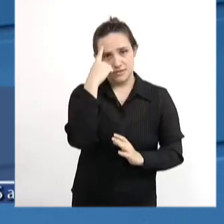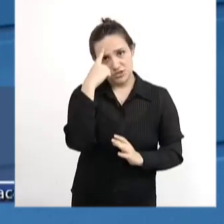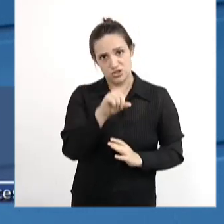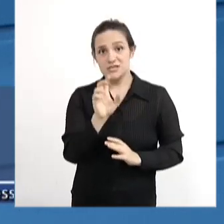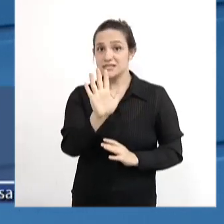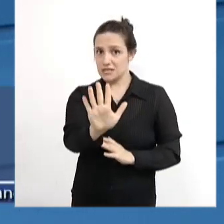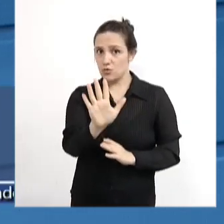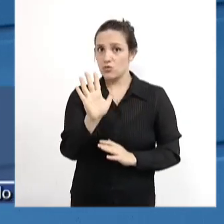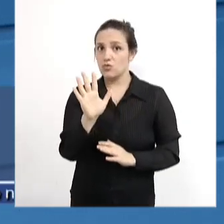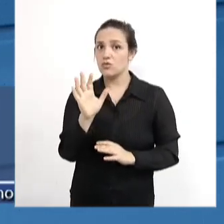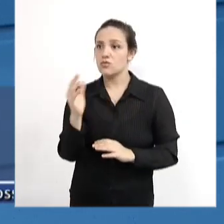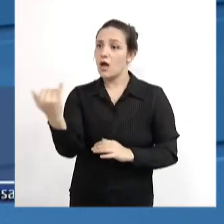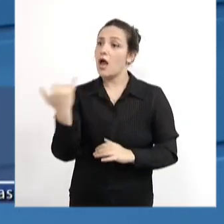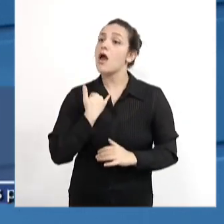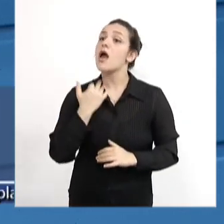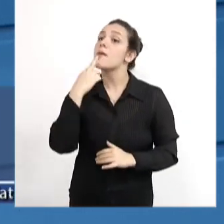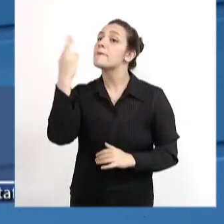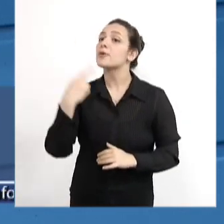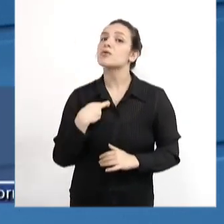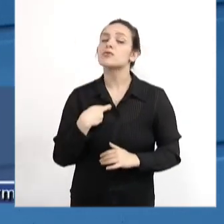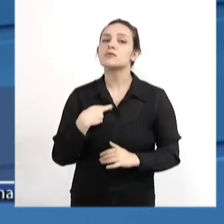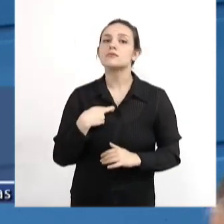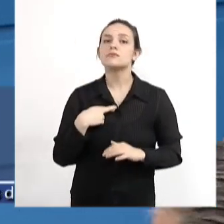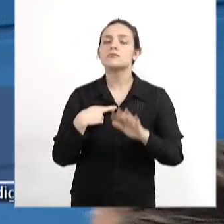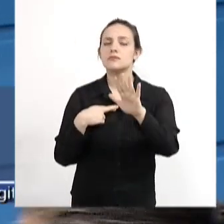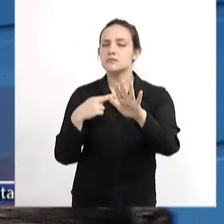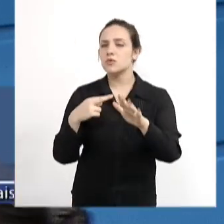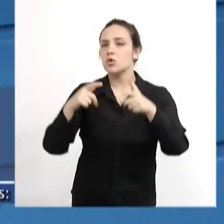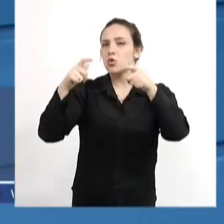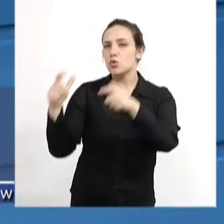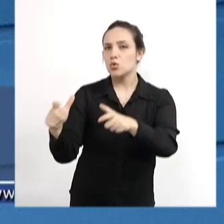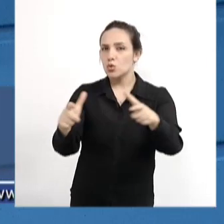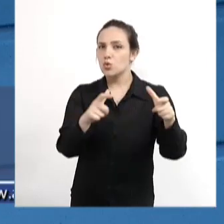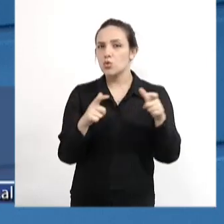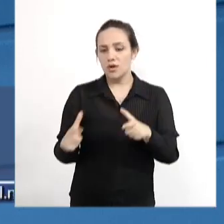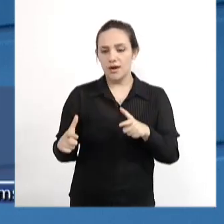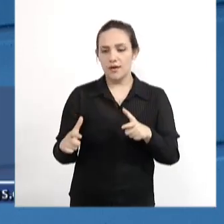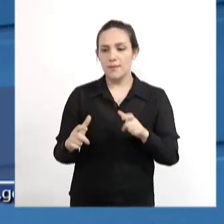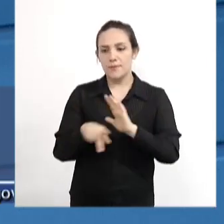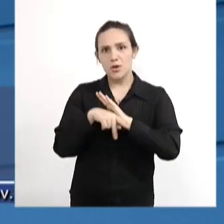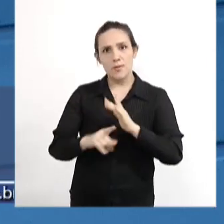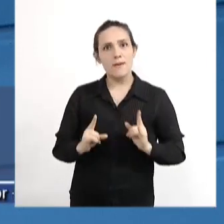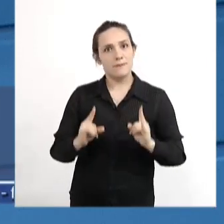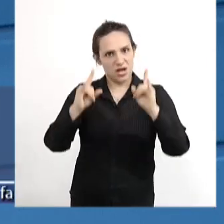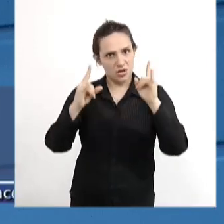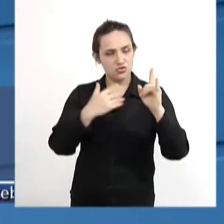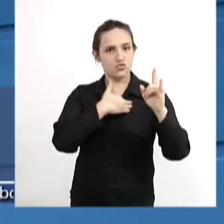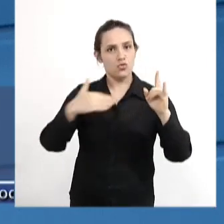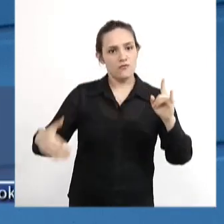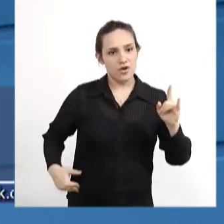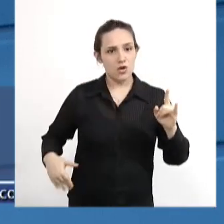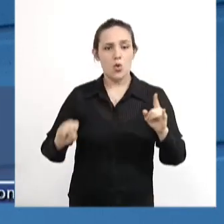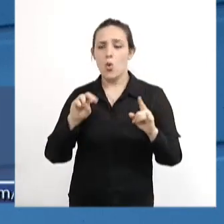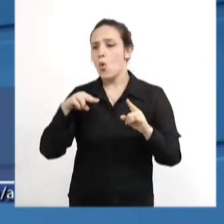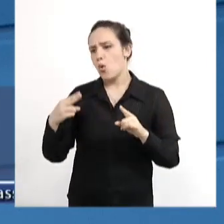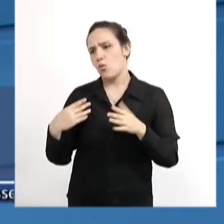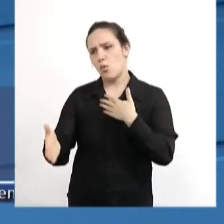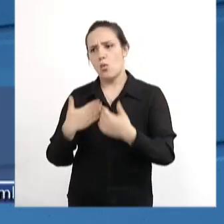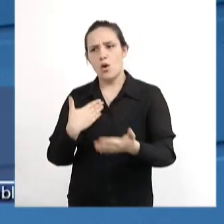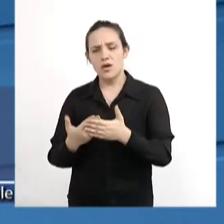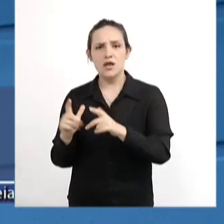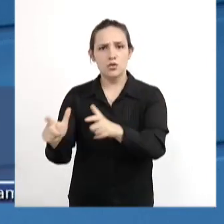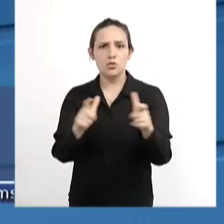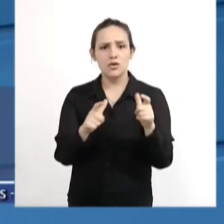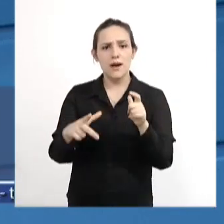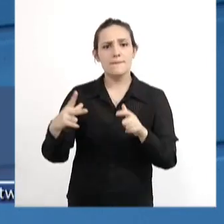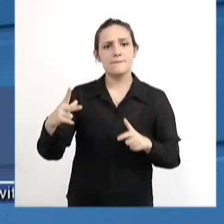requerimento, informações sobre os prédios públicos municipais e prédios particulares em uso pela administração